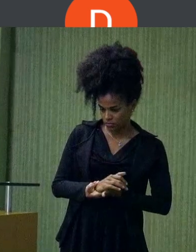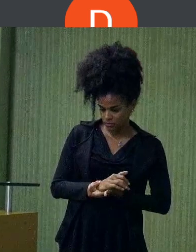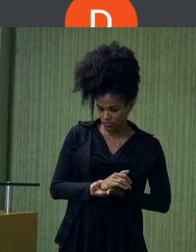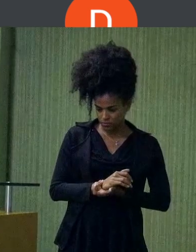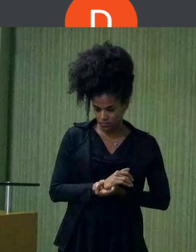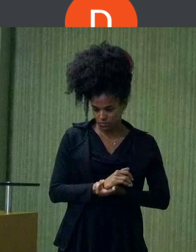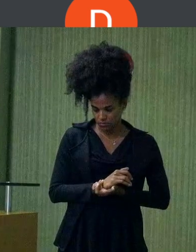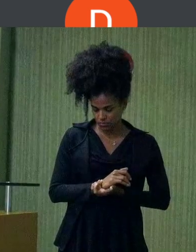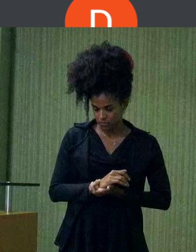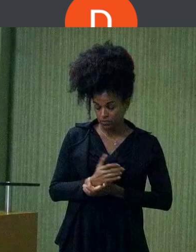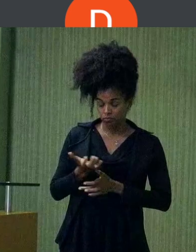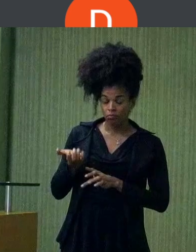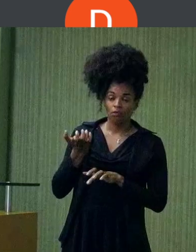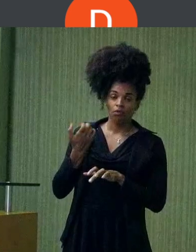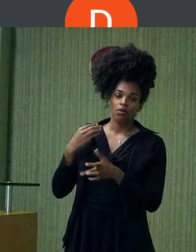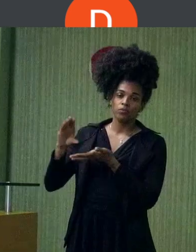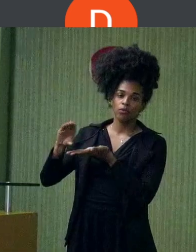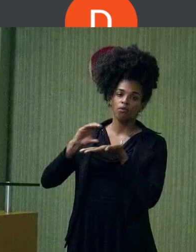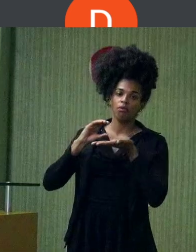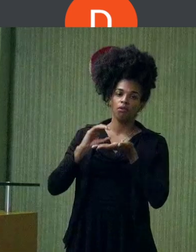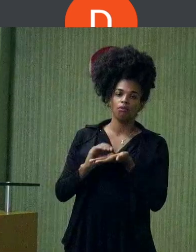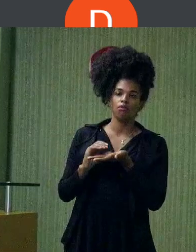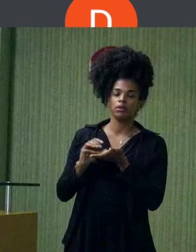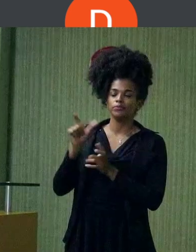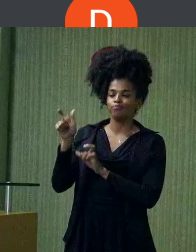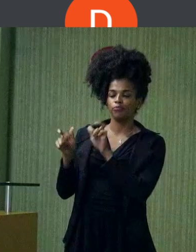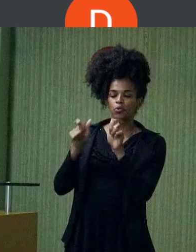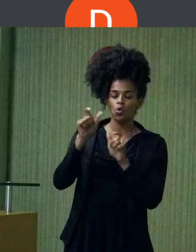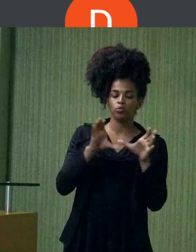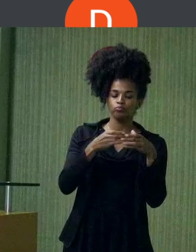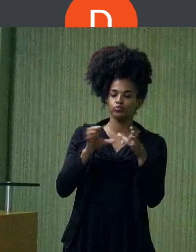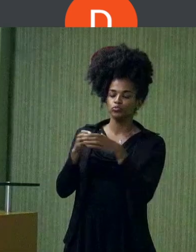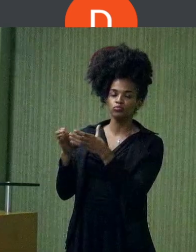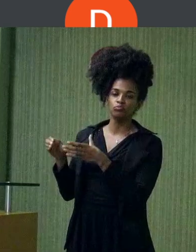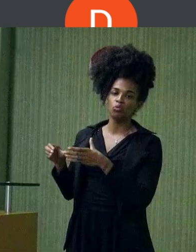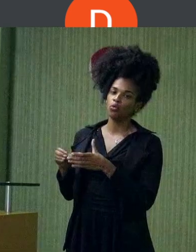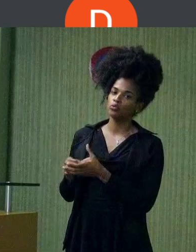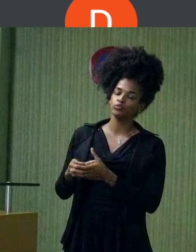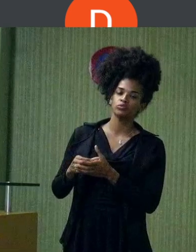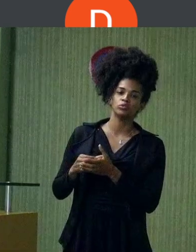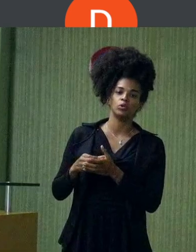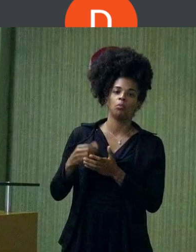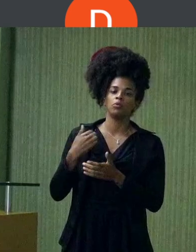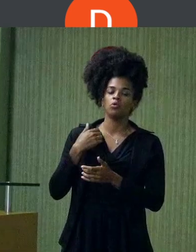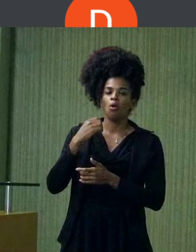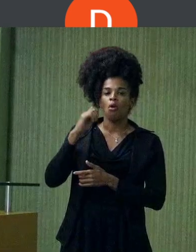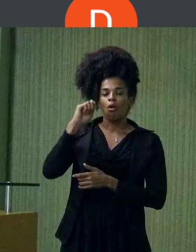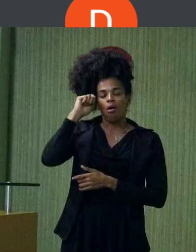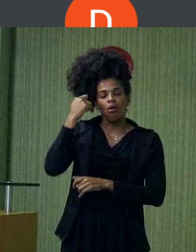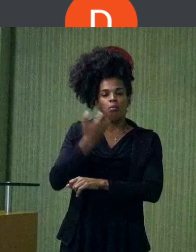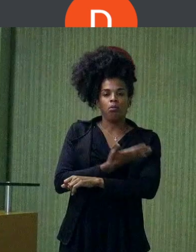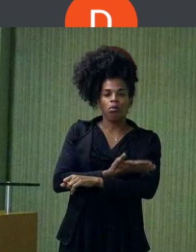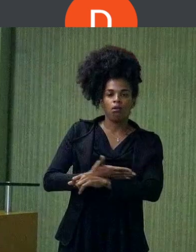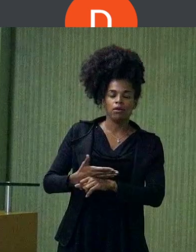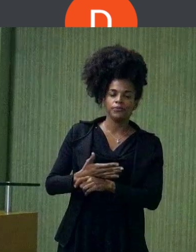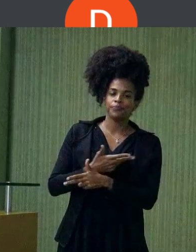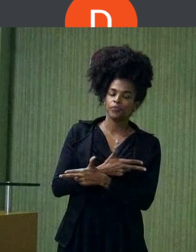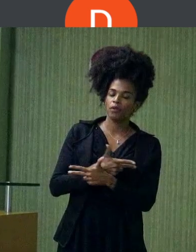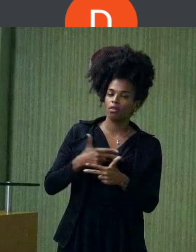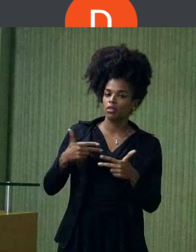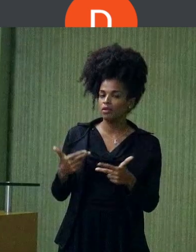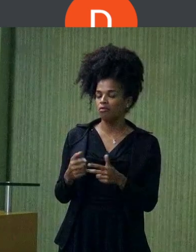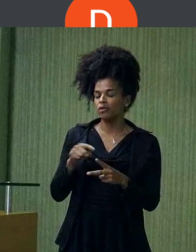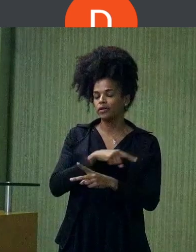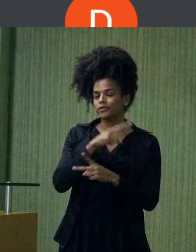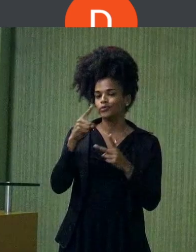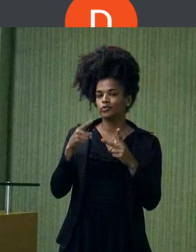por n socioeconômico por raça sexo região etc não seja eh inferior a 90% essa razão de desigualdade há